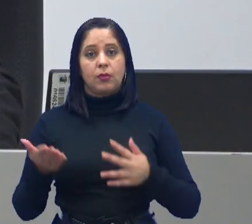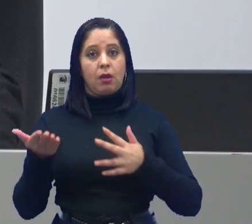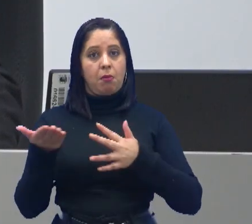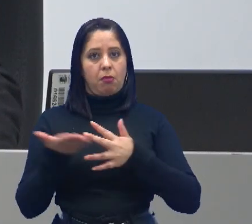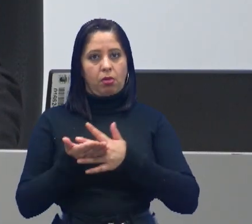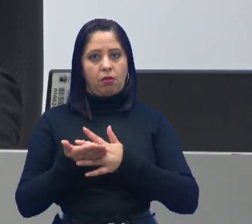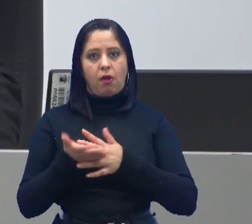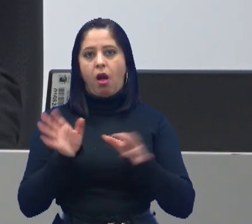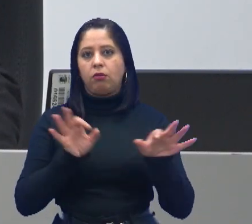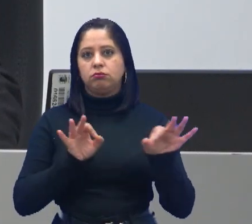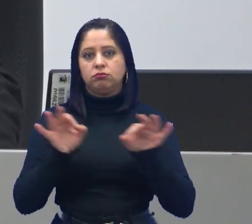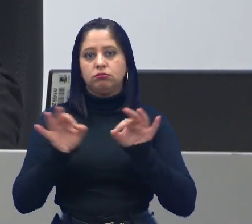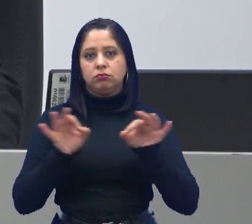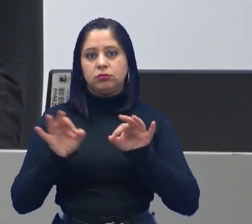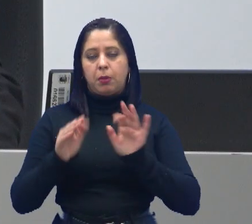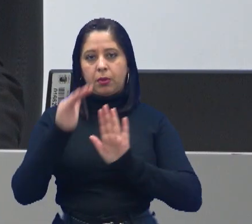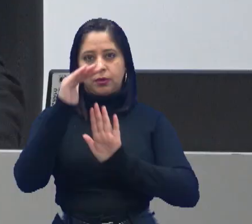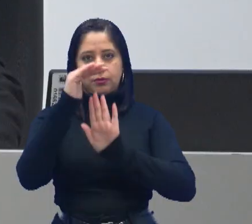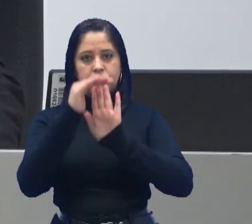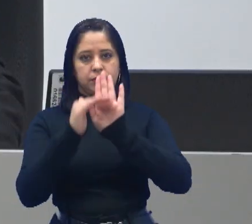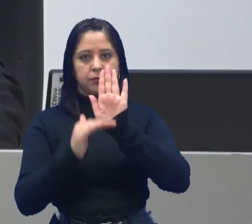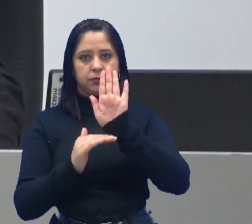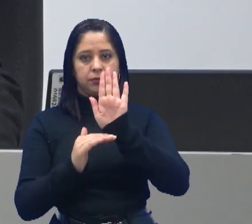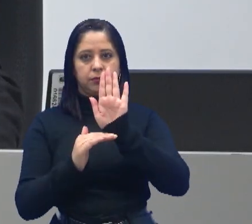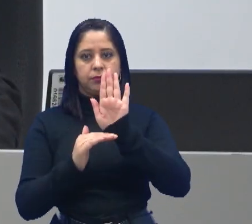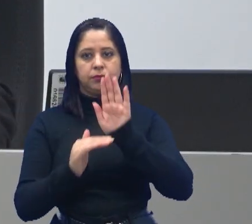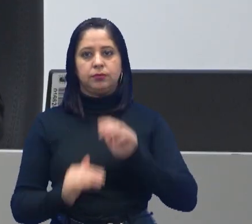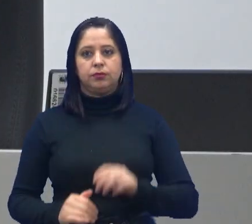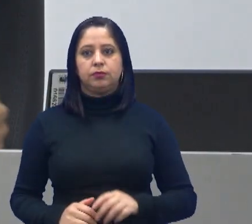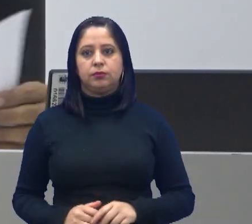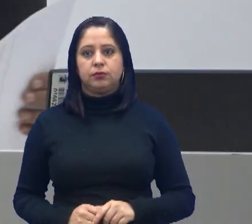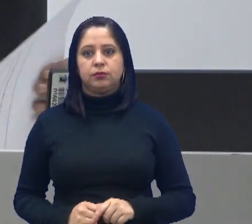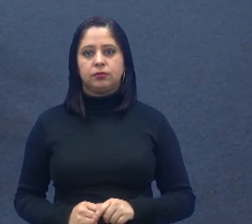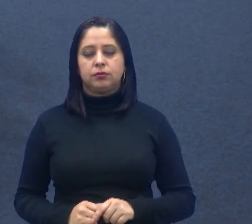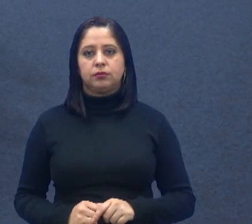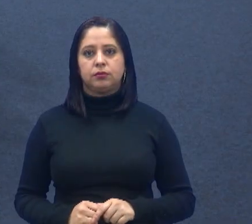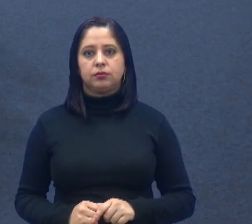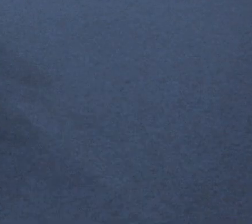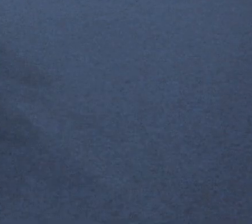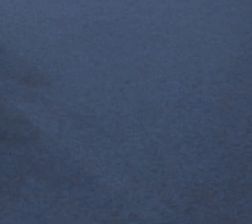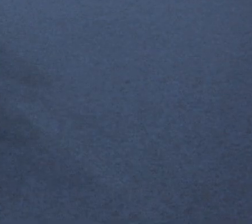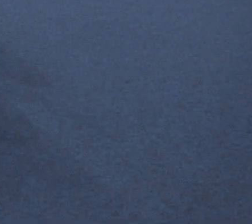Suspenderemos a sessão por alguns instantes para a reorganização da pauta.